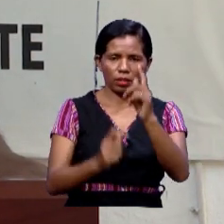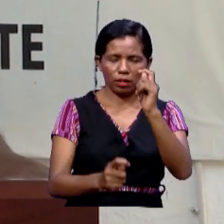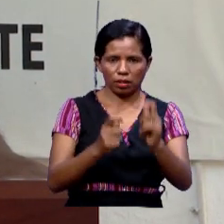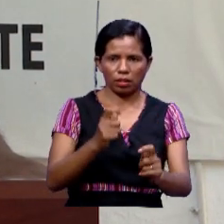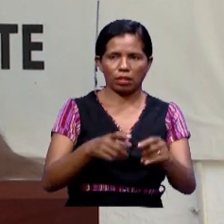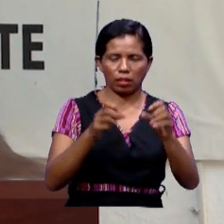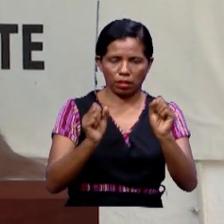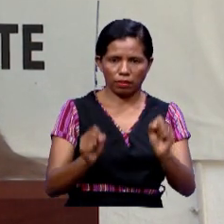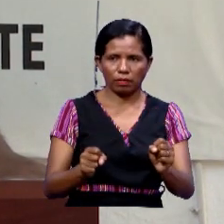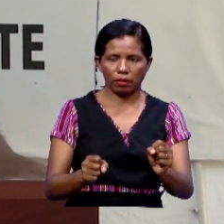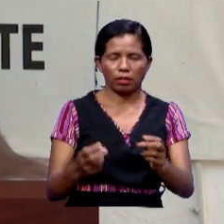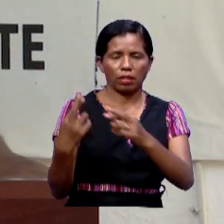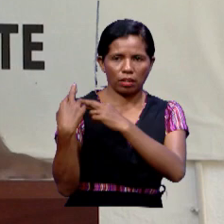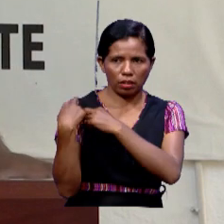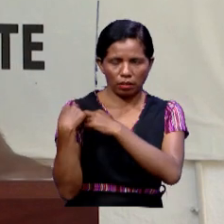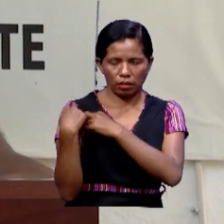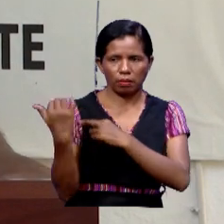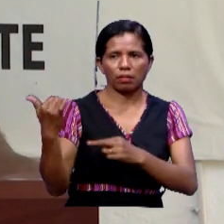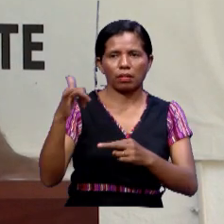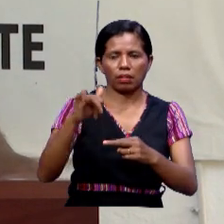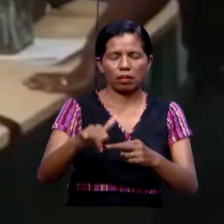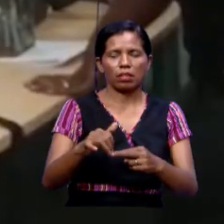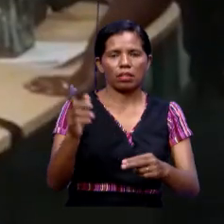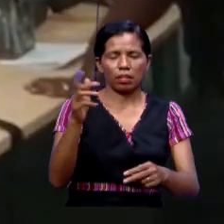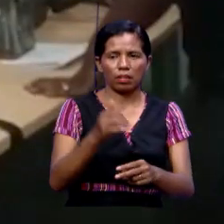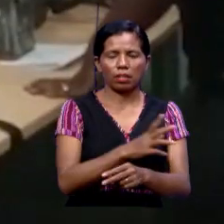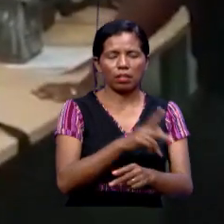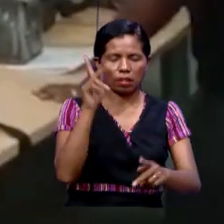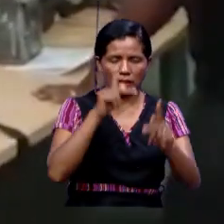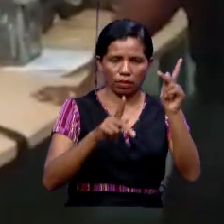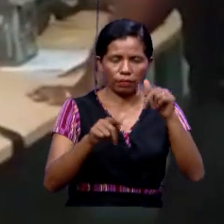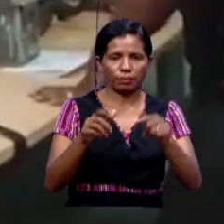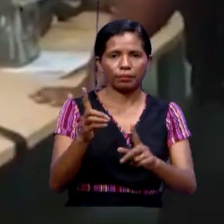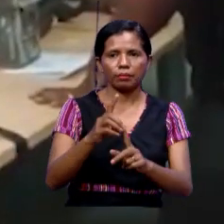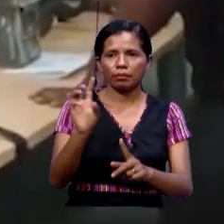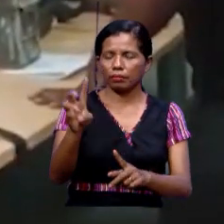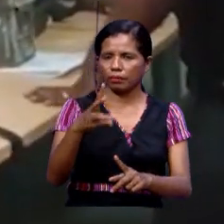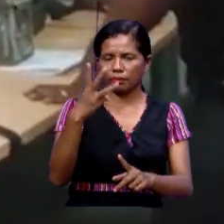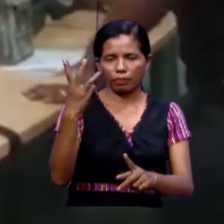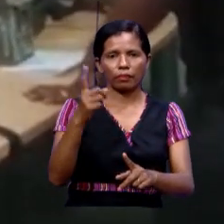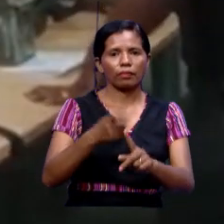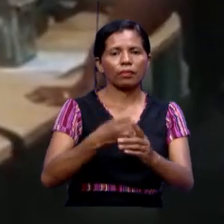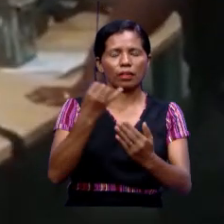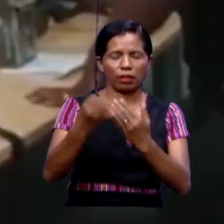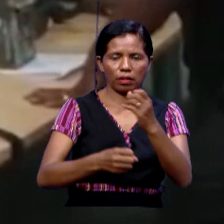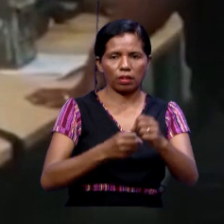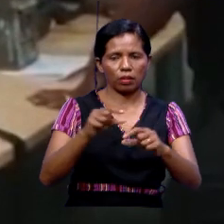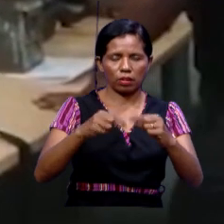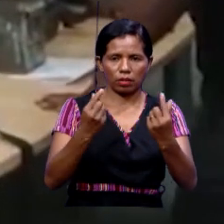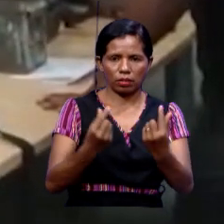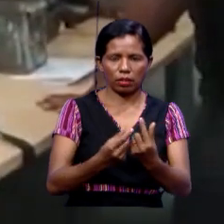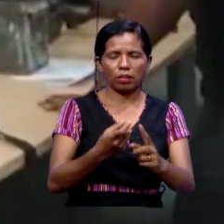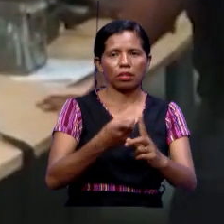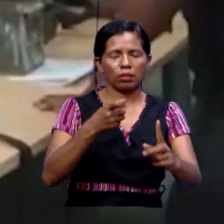hodi responsabiliza ba ninia actu nerase. E a Lauren Sanel Resignen Fulans de Neiro Tinane, equipa conjunta